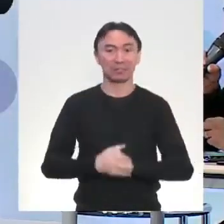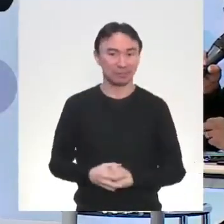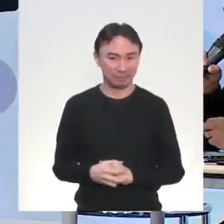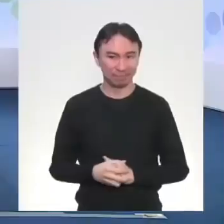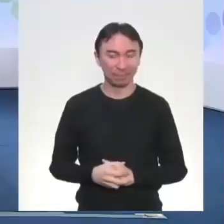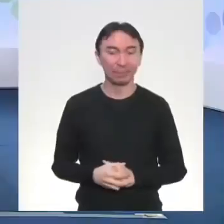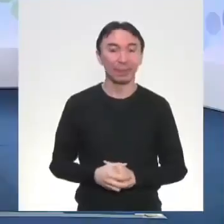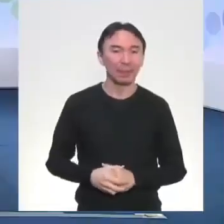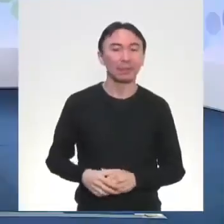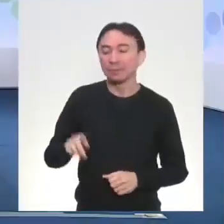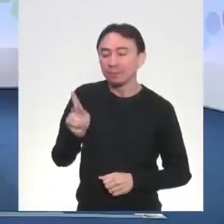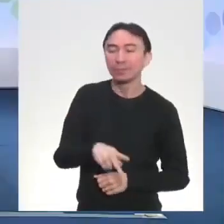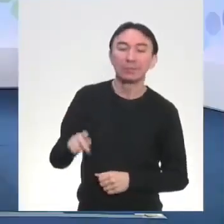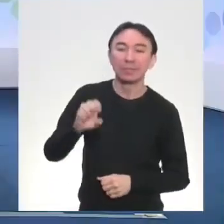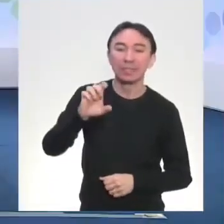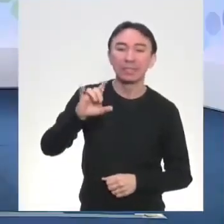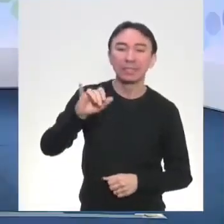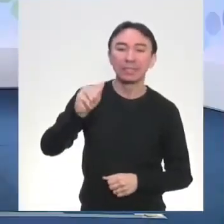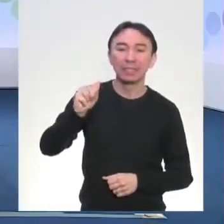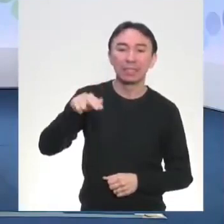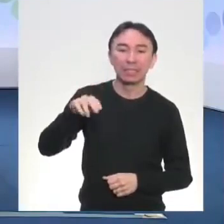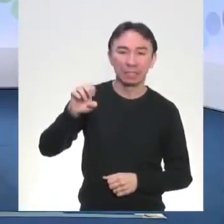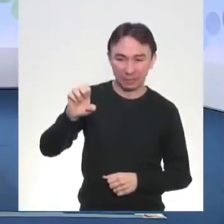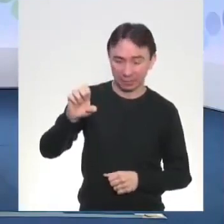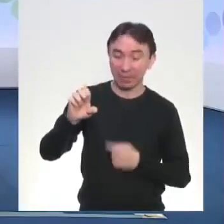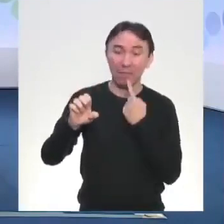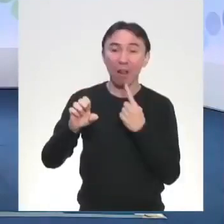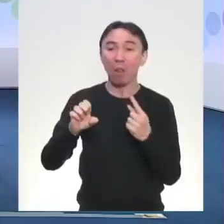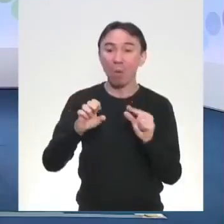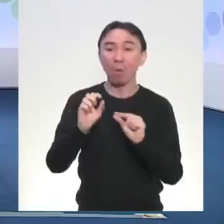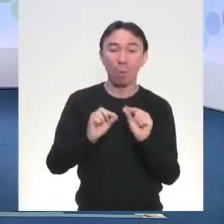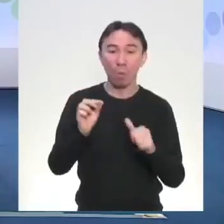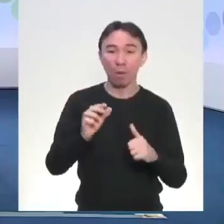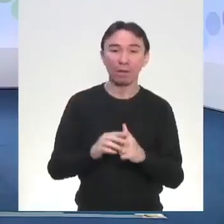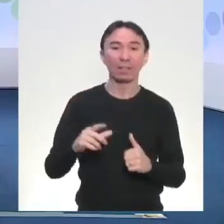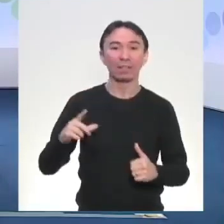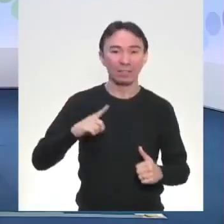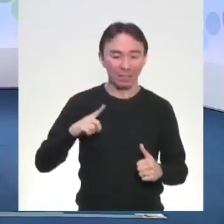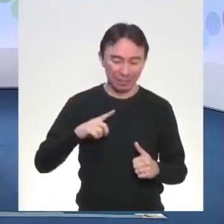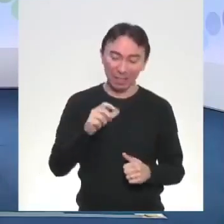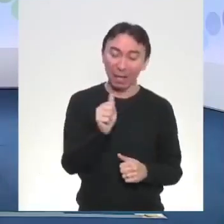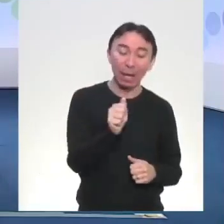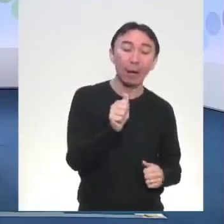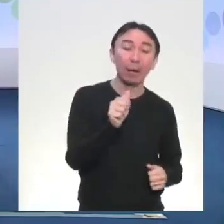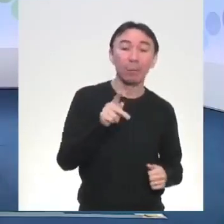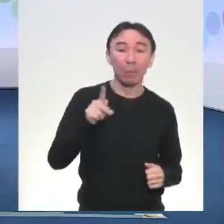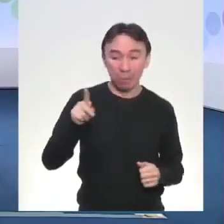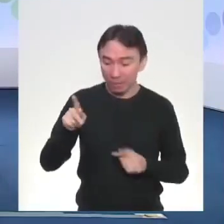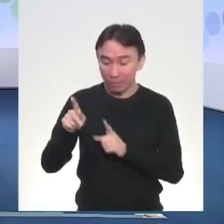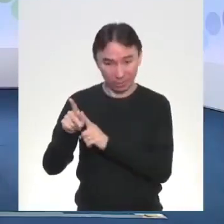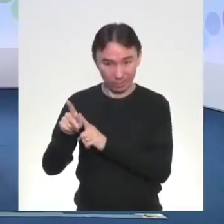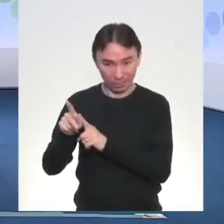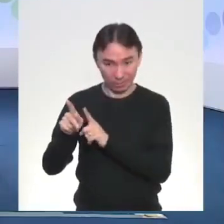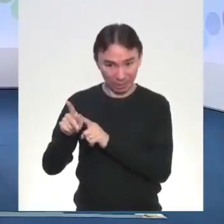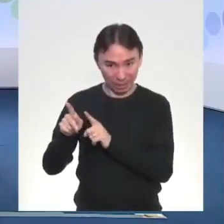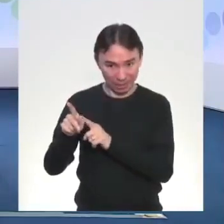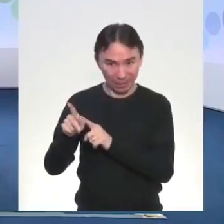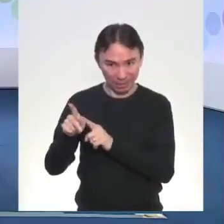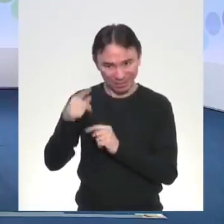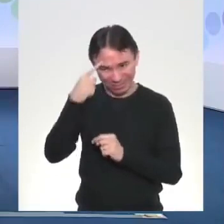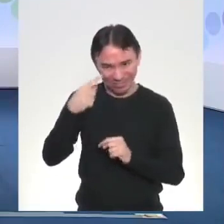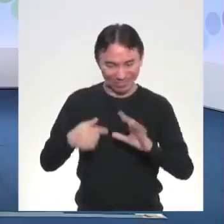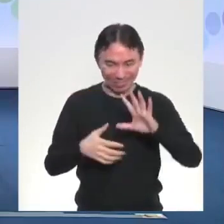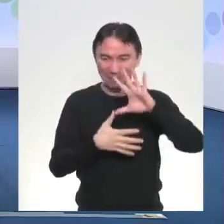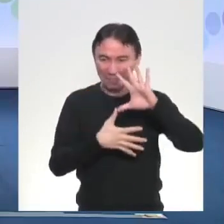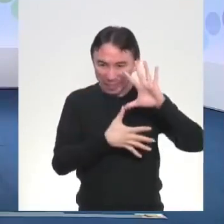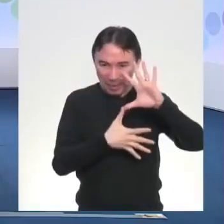professora Eliane aqui está falando que existe uma referência muito interessante, né, nesses aplicativos de mapas, né? Olha que legal. Hoje em dia,